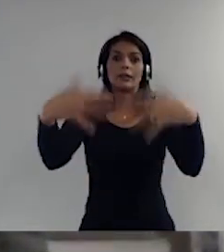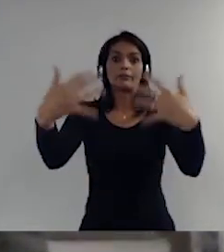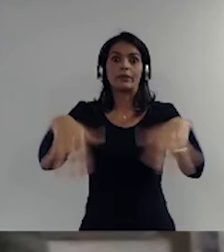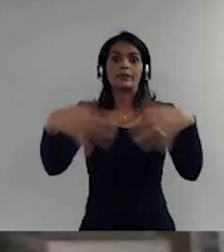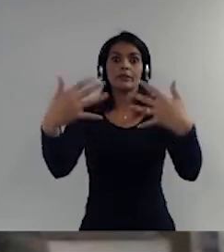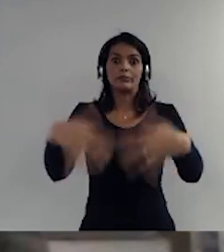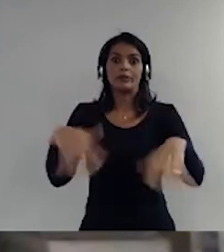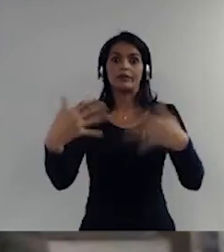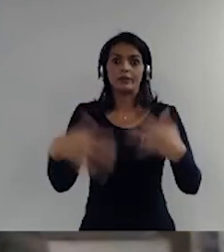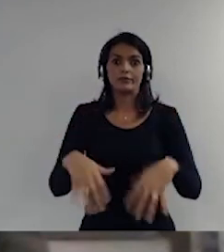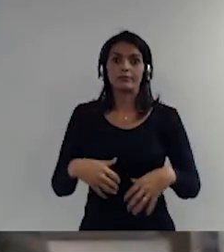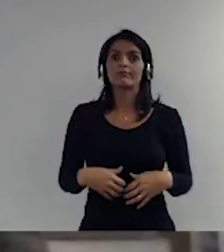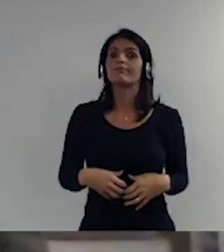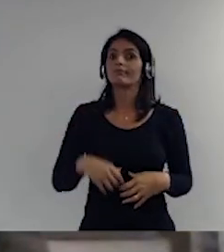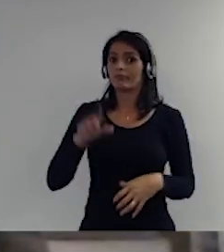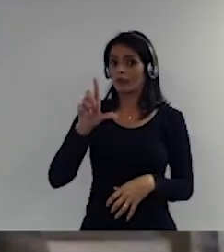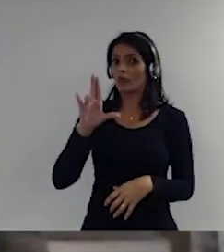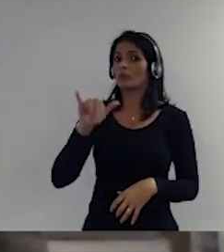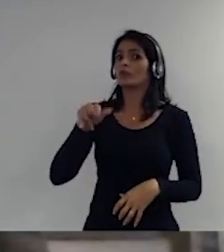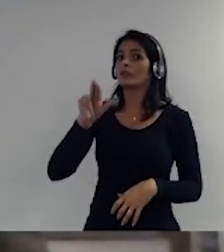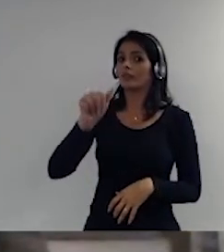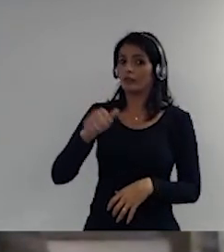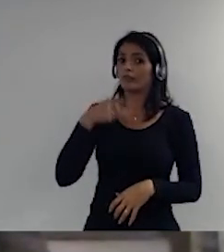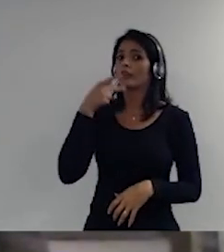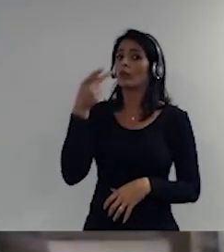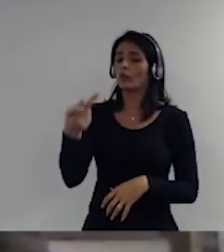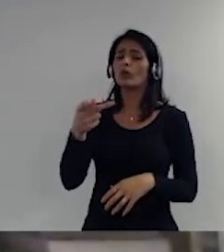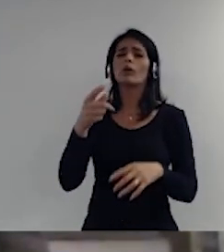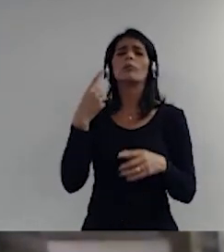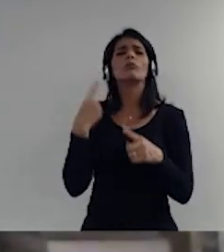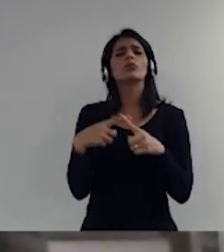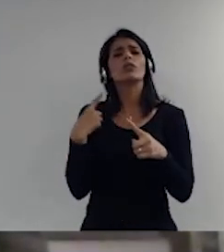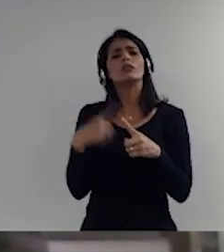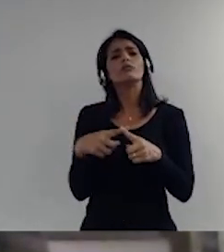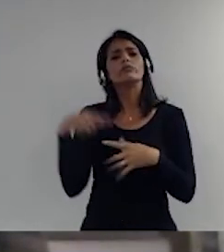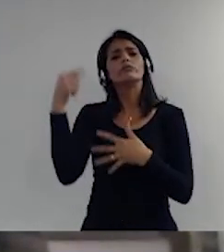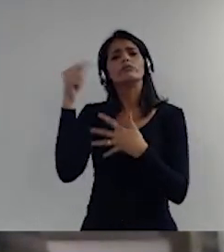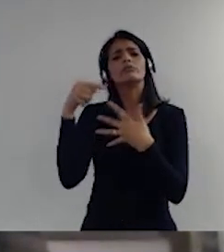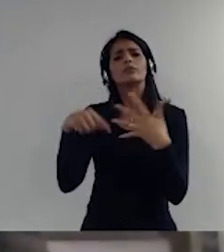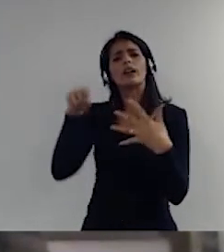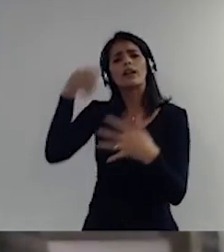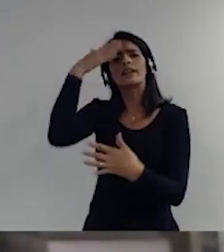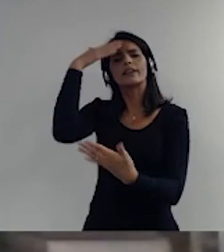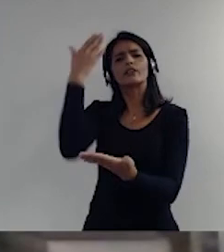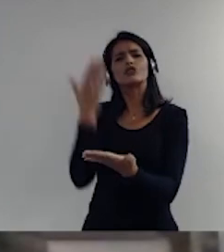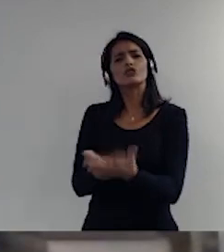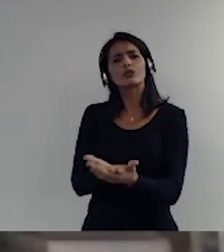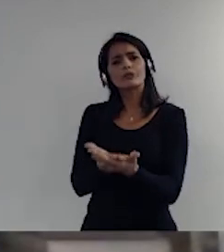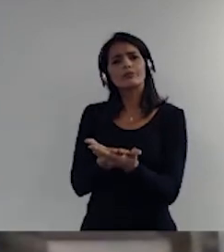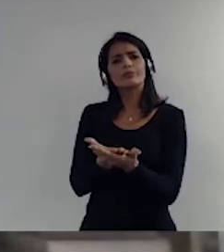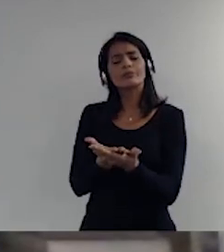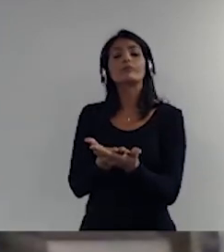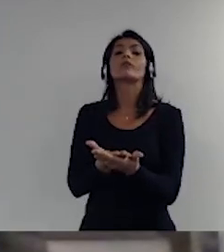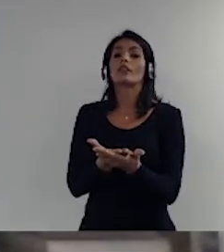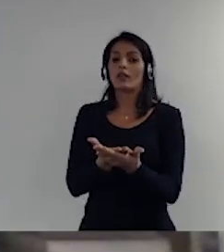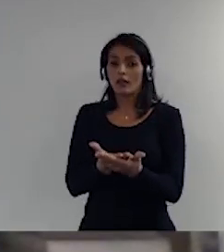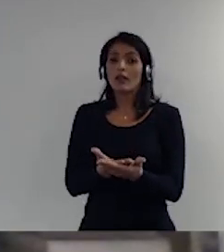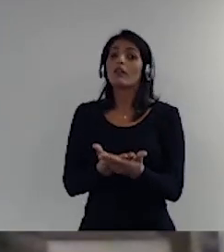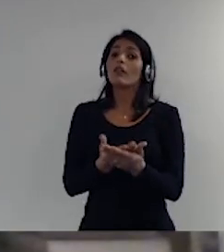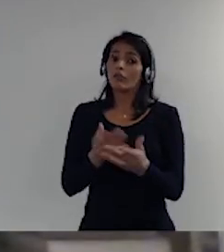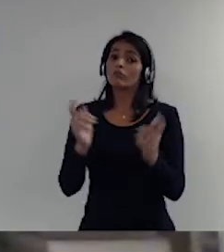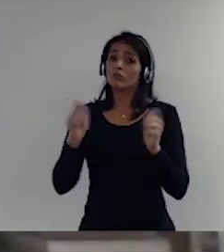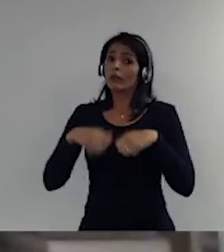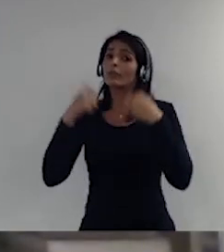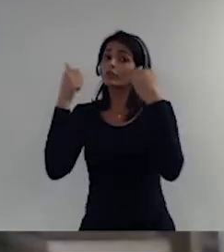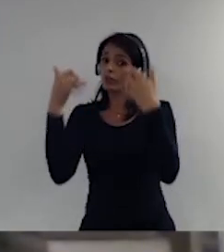da pandemia. O que a doutora Luciana disse a respeito das razões do seu otimismo são razões plenamente justificáveis.